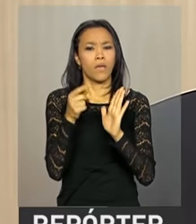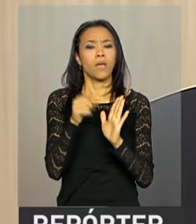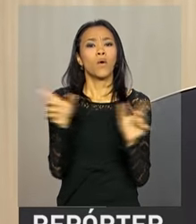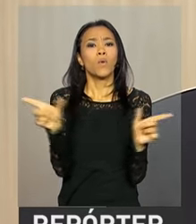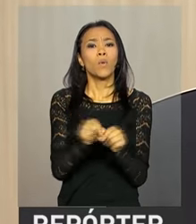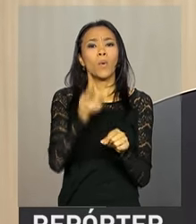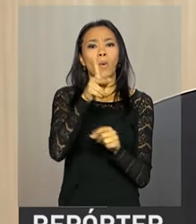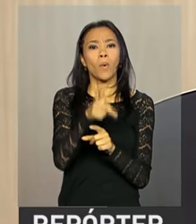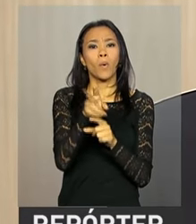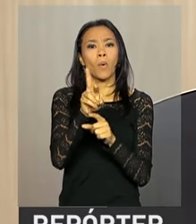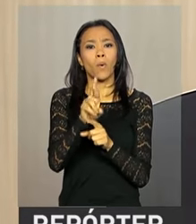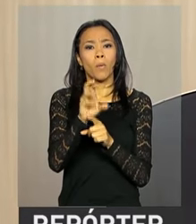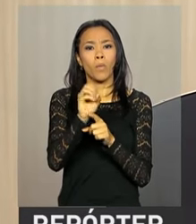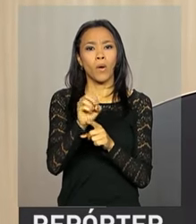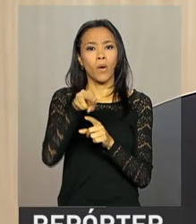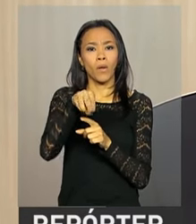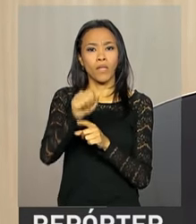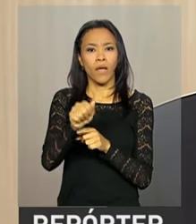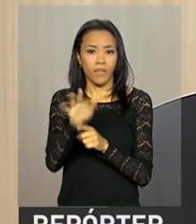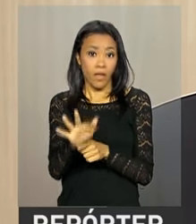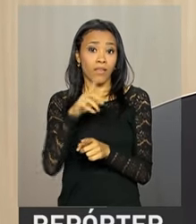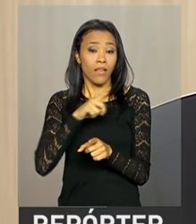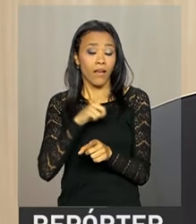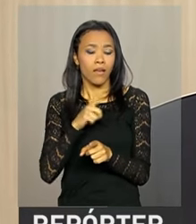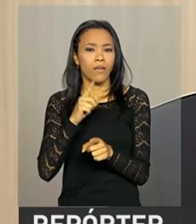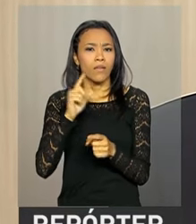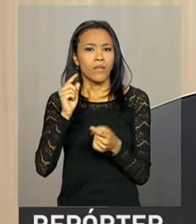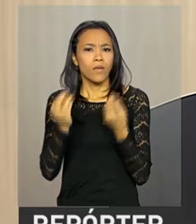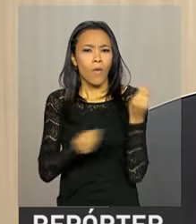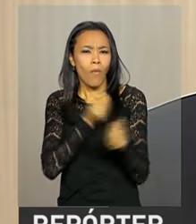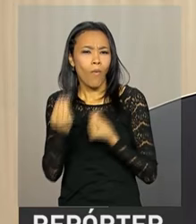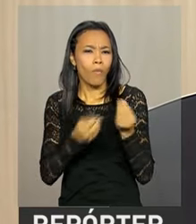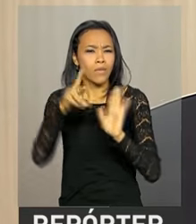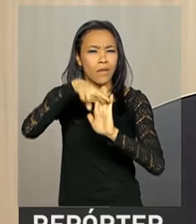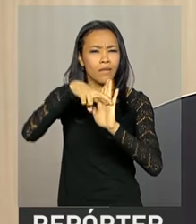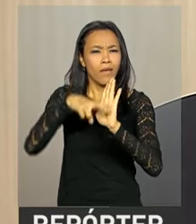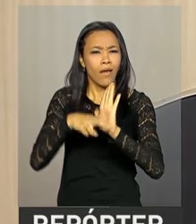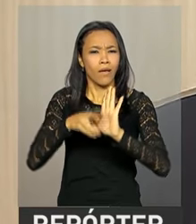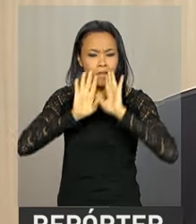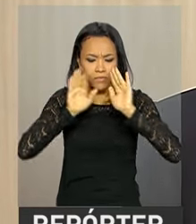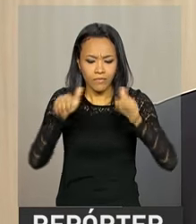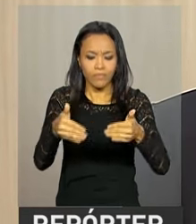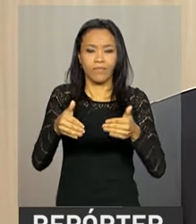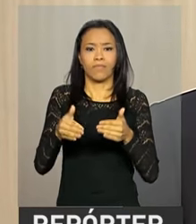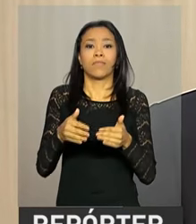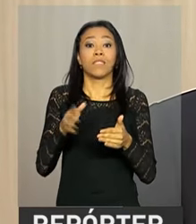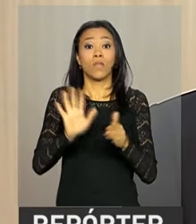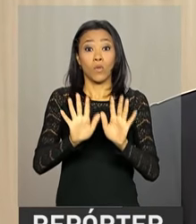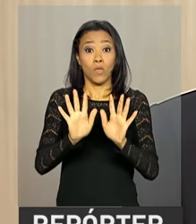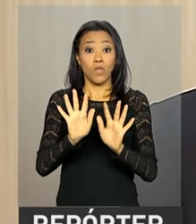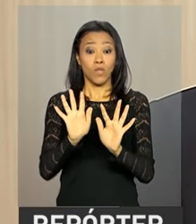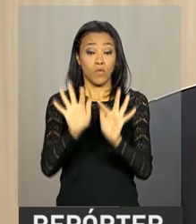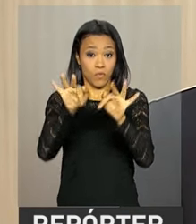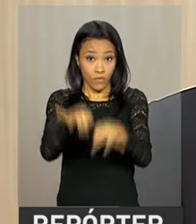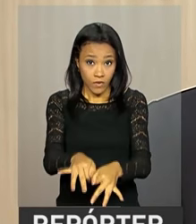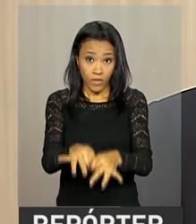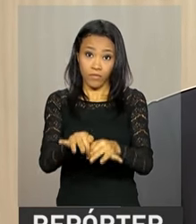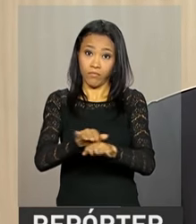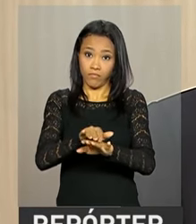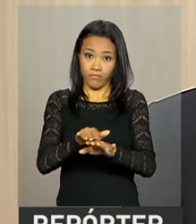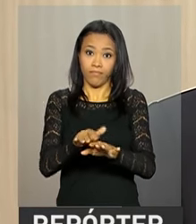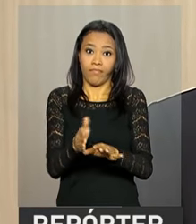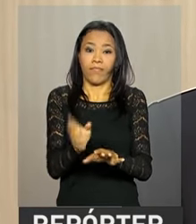PRONAF, eles têm condições diferenciadas para produção orgânica e agroecológica. No final das contas,